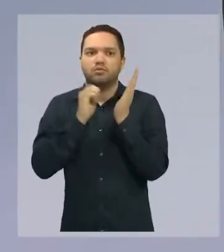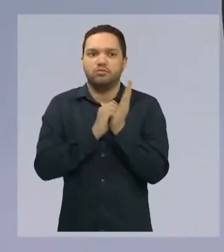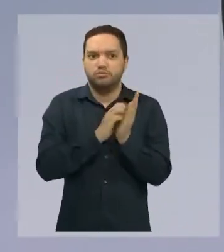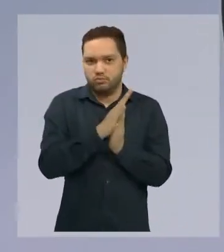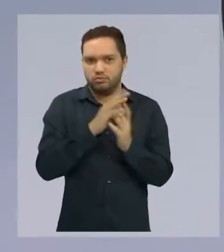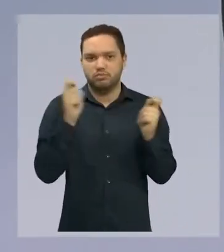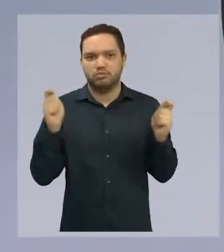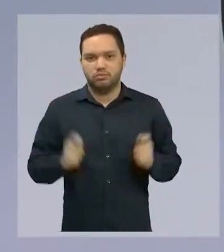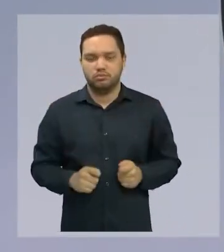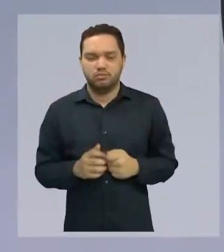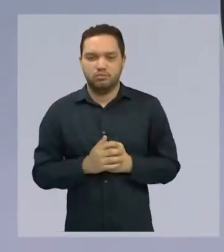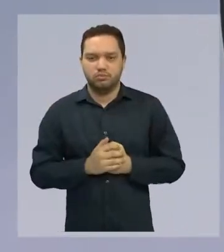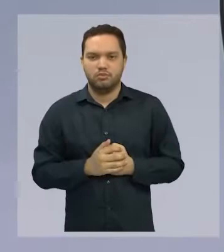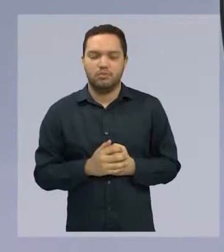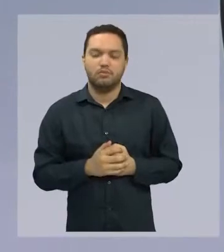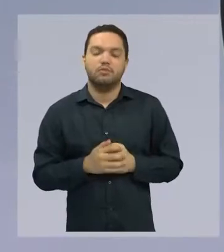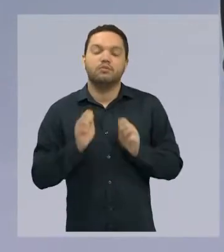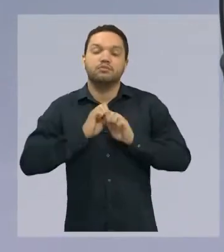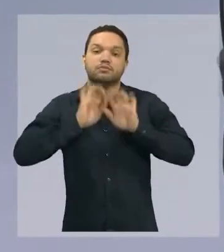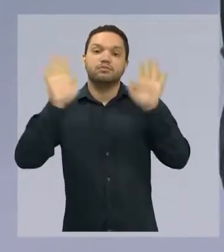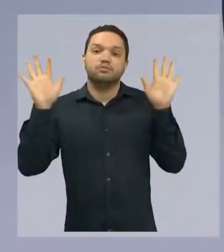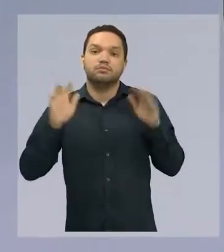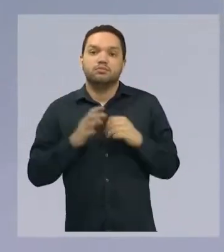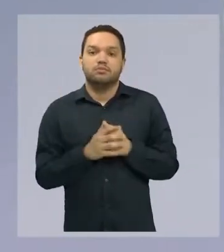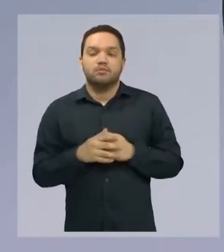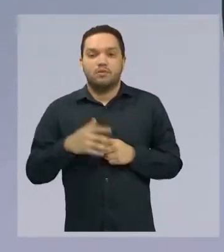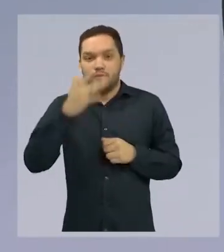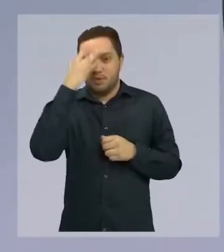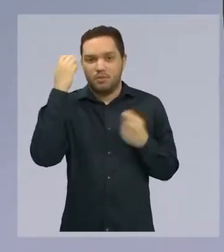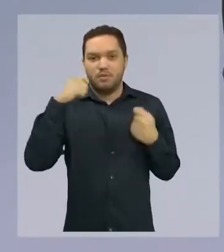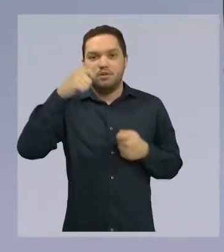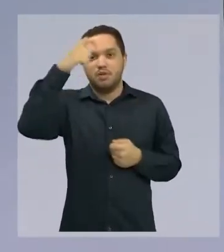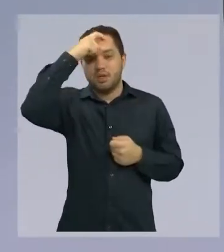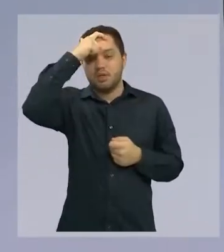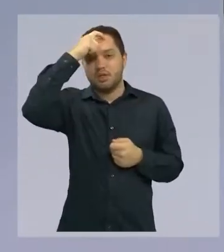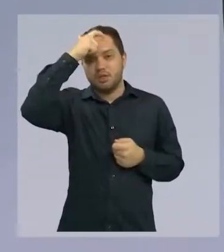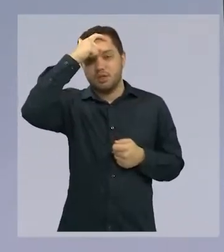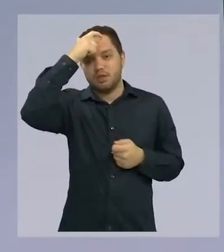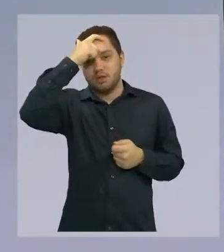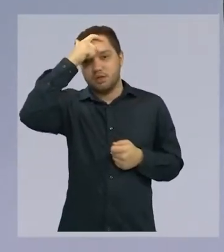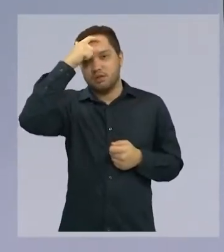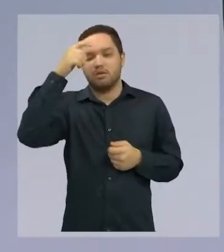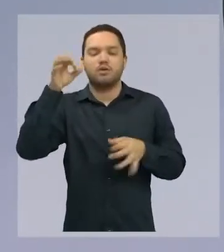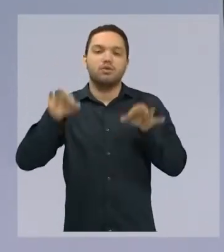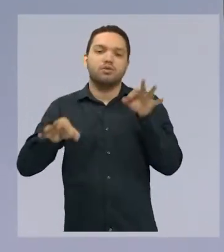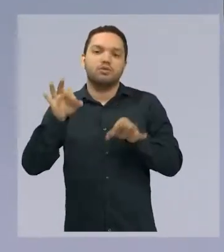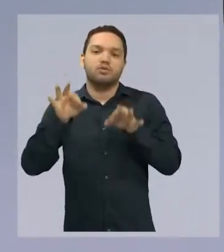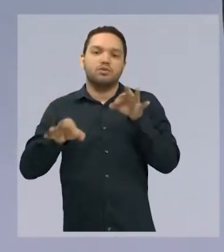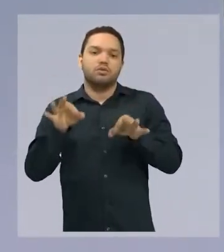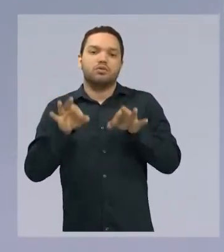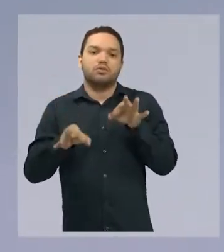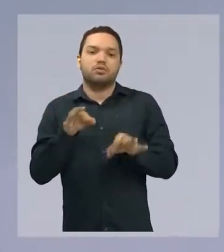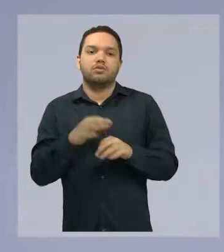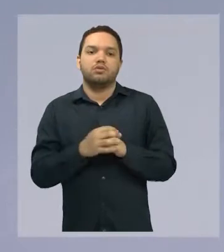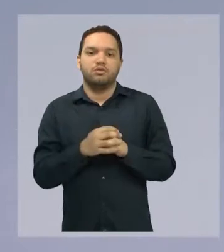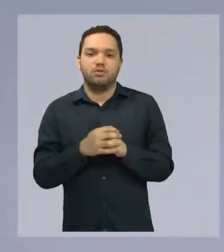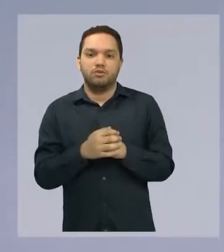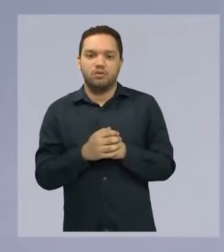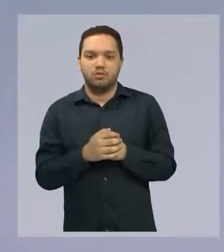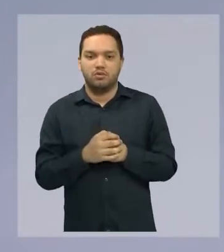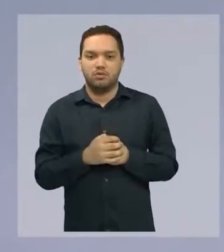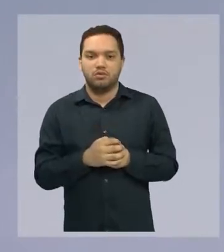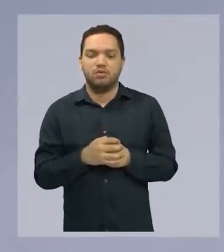o que precisa ficar claro é uma mudança de mentalidade. O poder do juiz não é a serviço do escritório